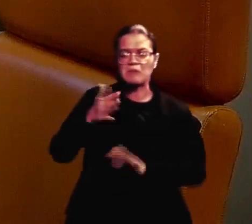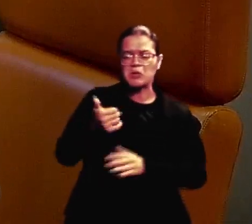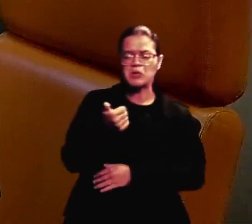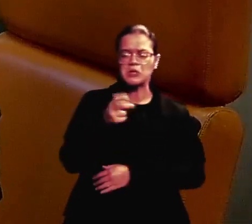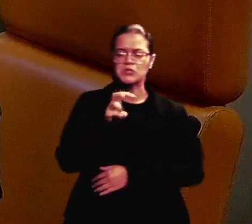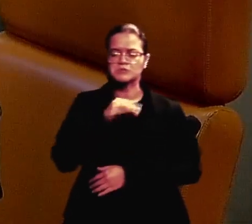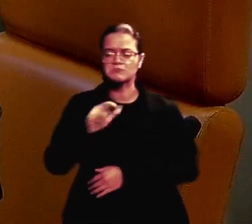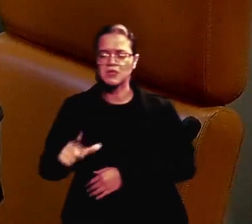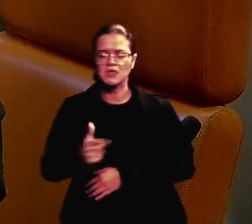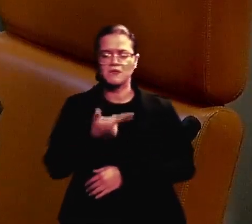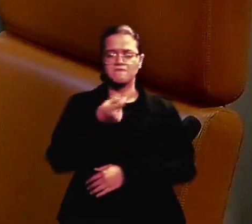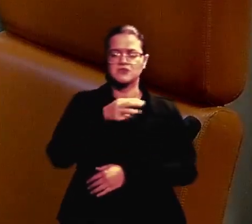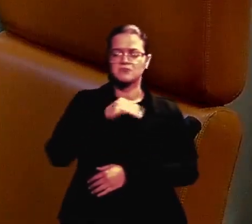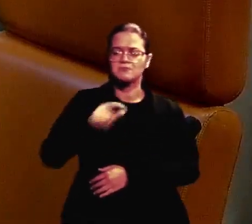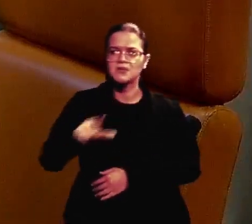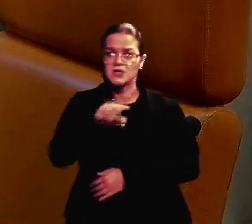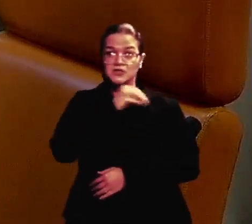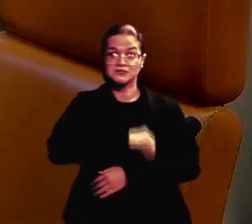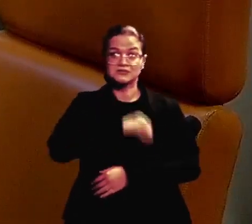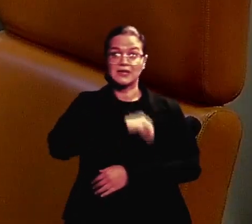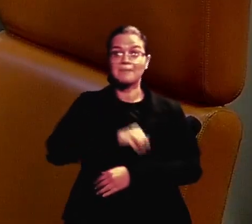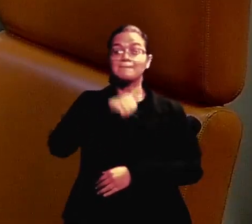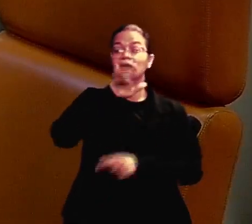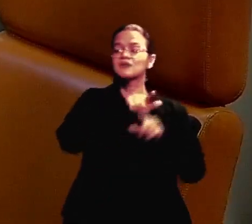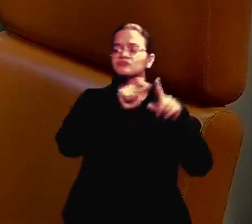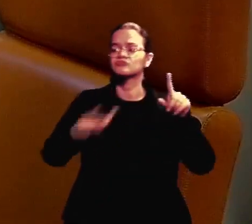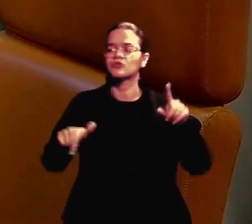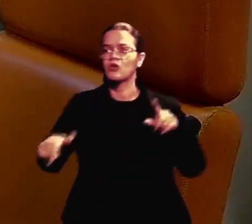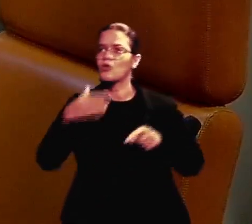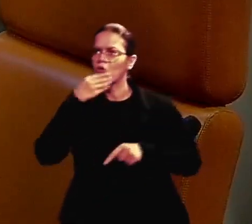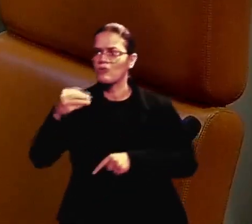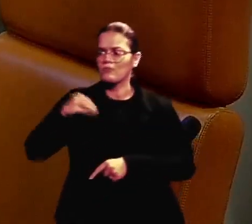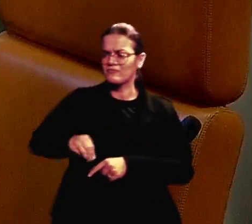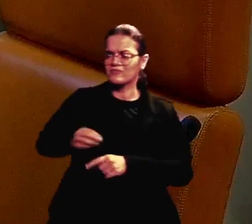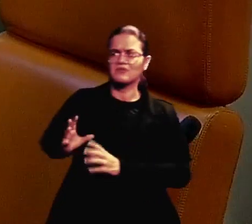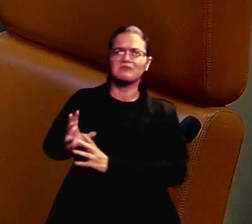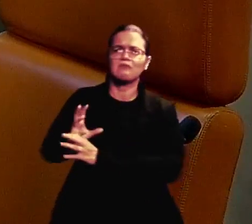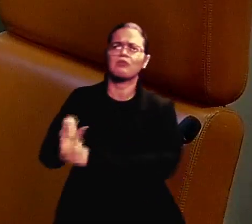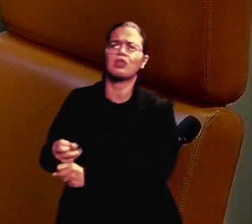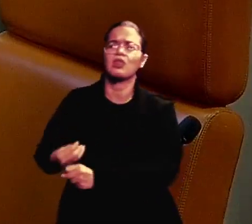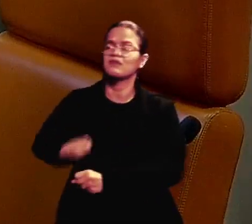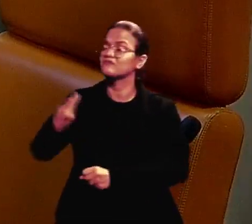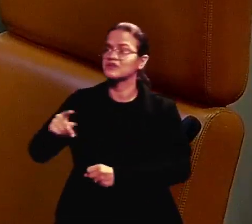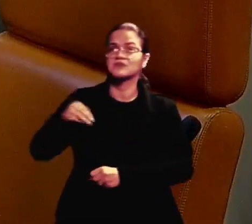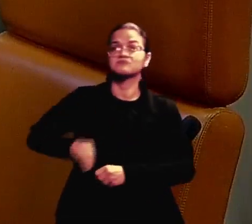mil, 20 mil reais, provavelmente mais do que todo que aquele morador recebeu durante a vida toda,